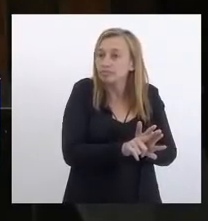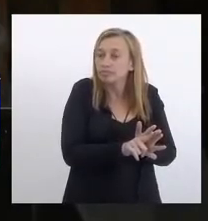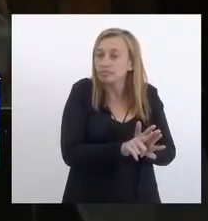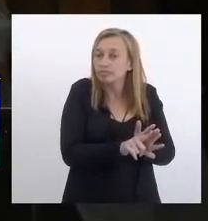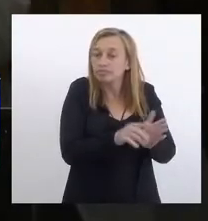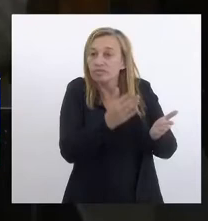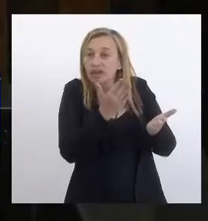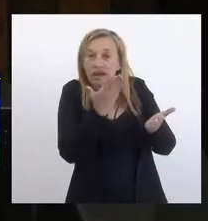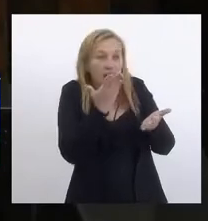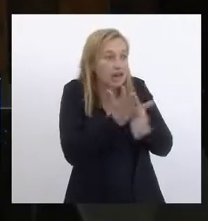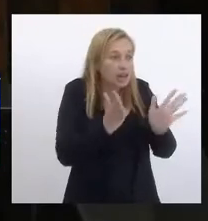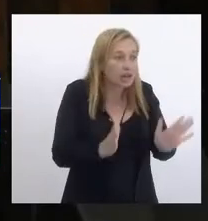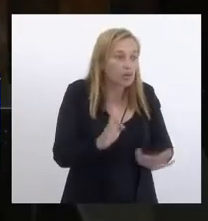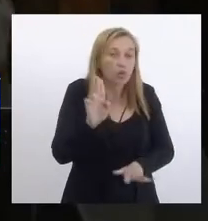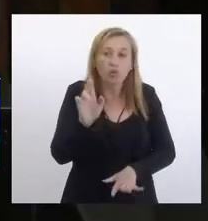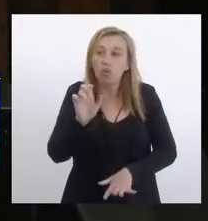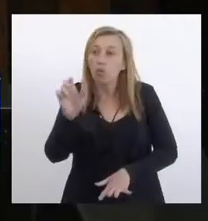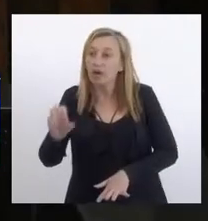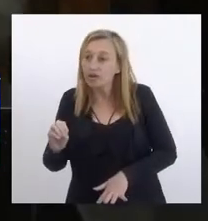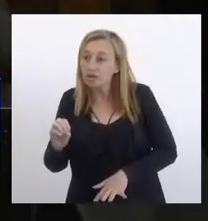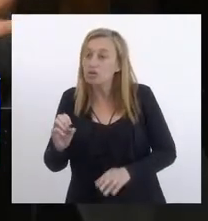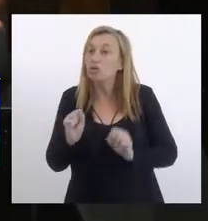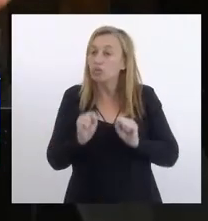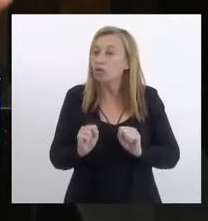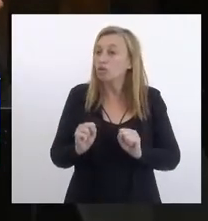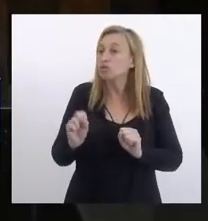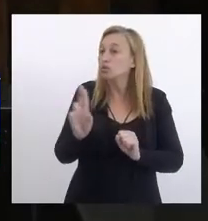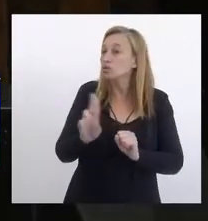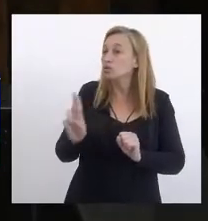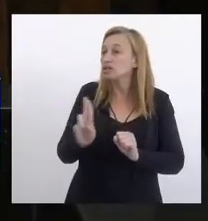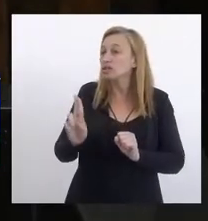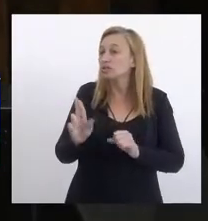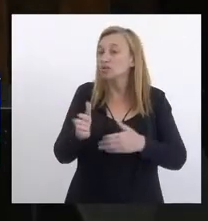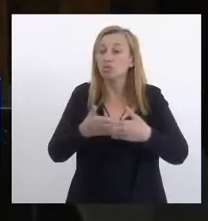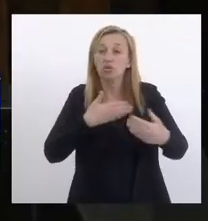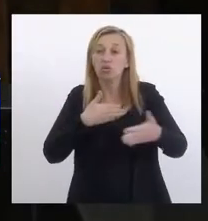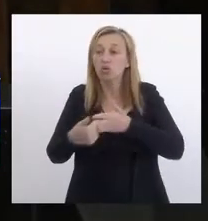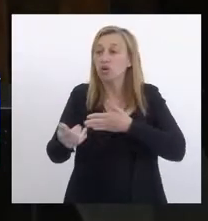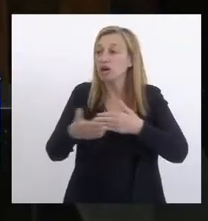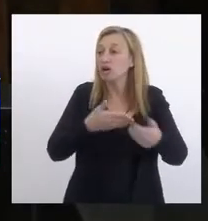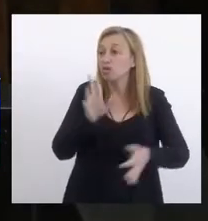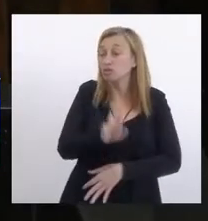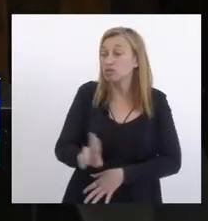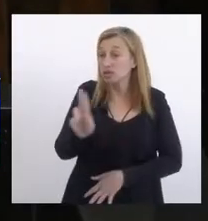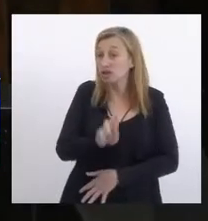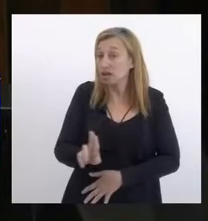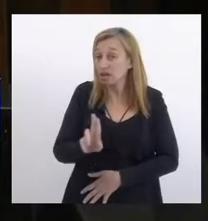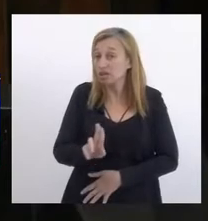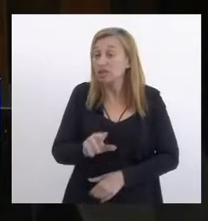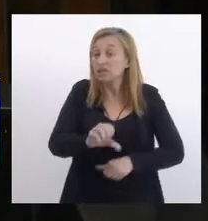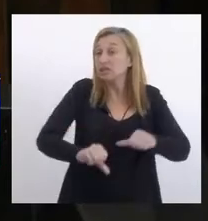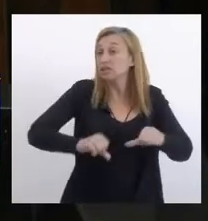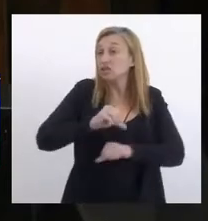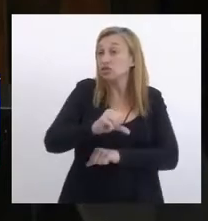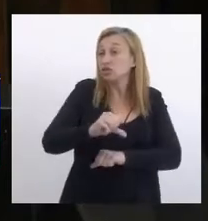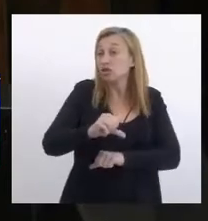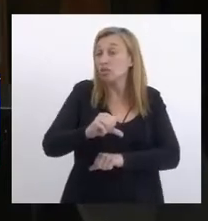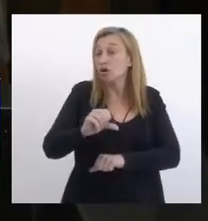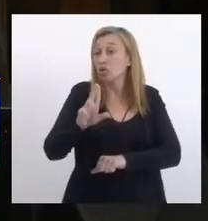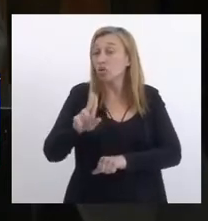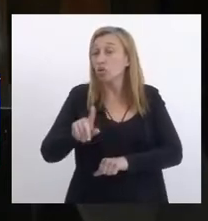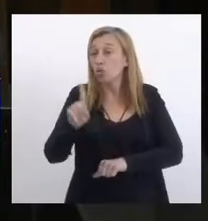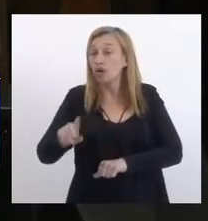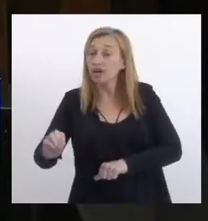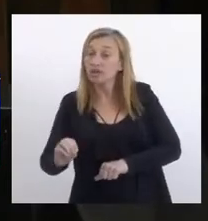UESO, pode usar o nome que quiser, mas acaba com a UESO e transforma a UESO